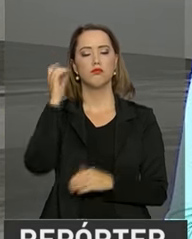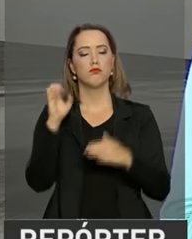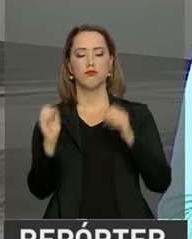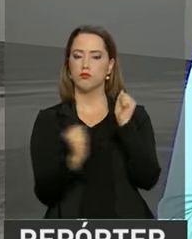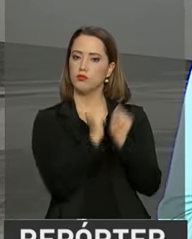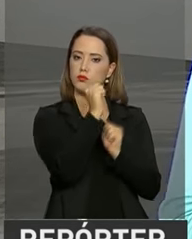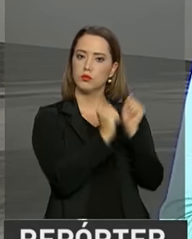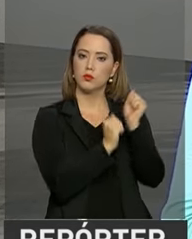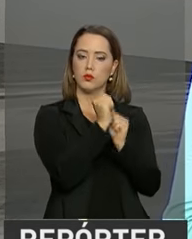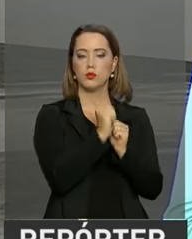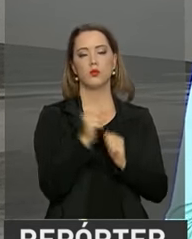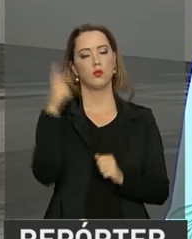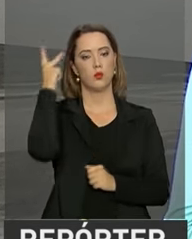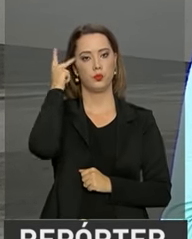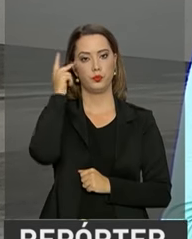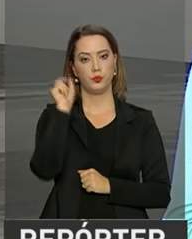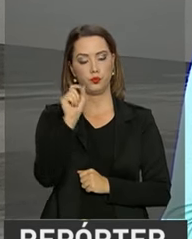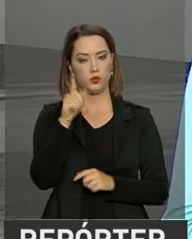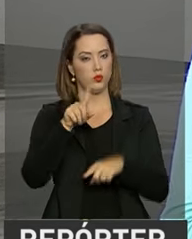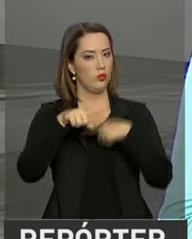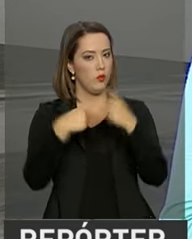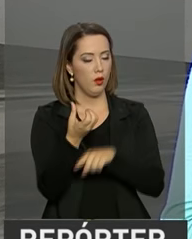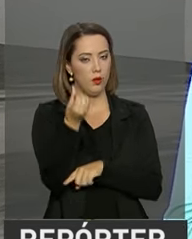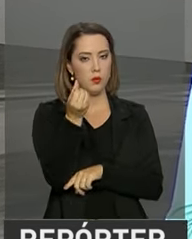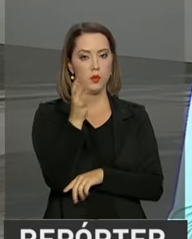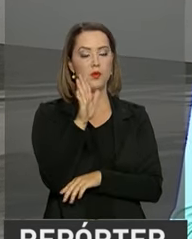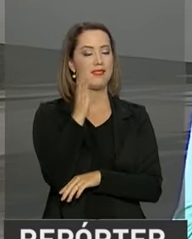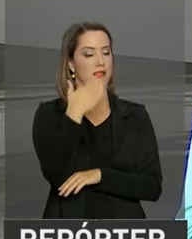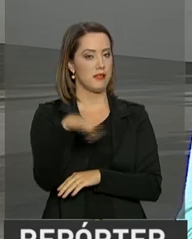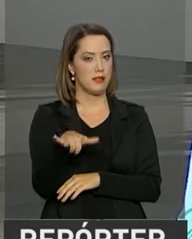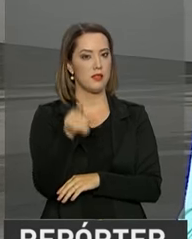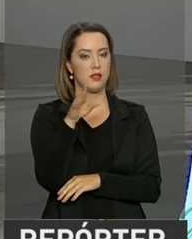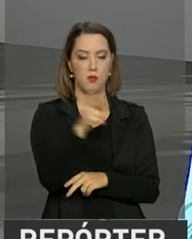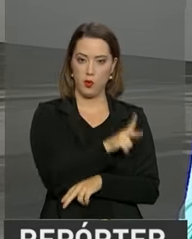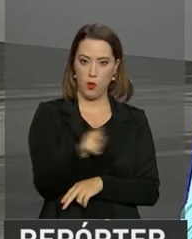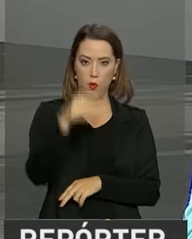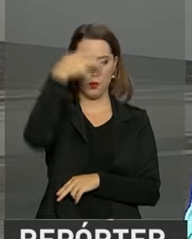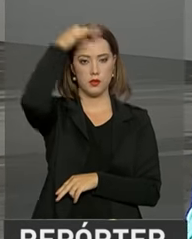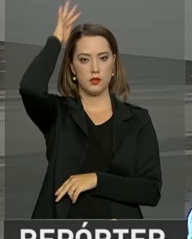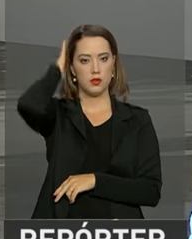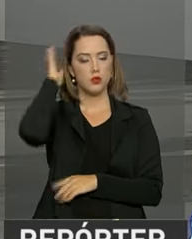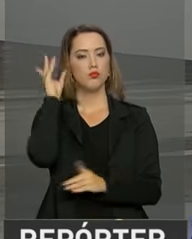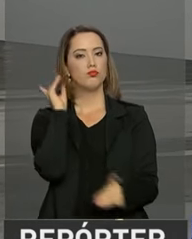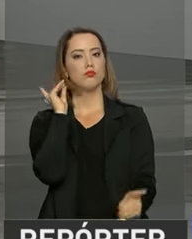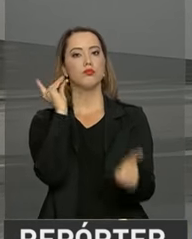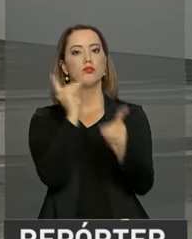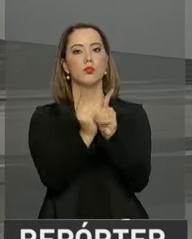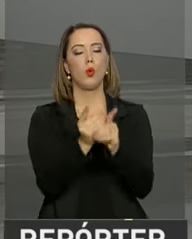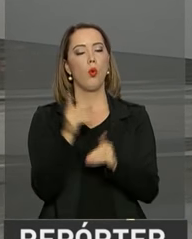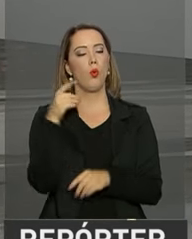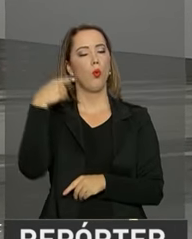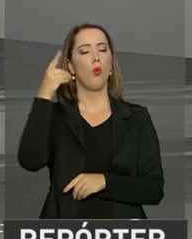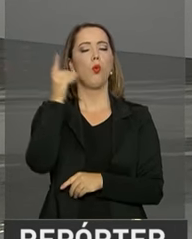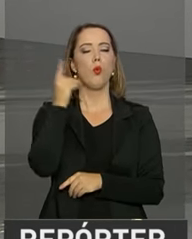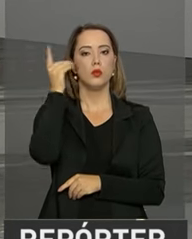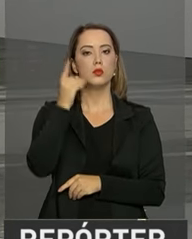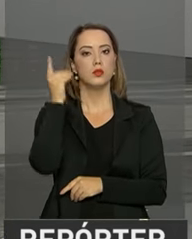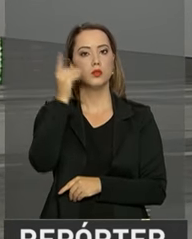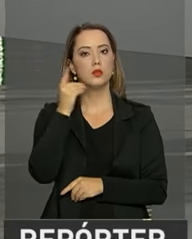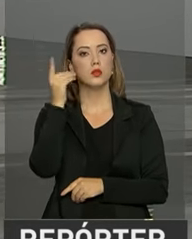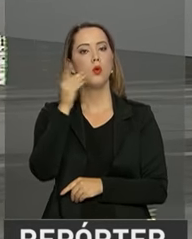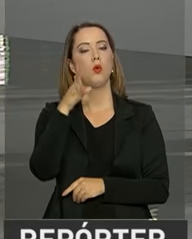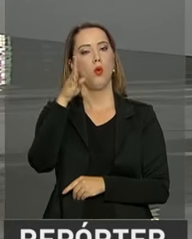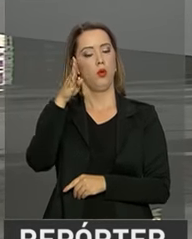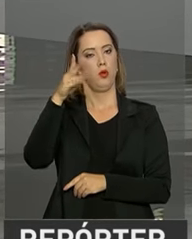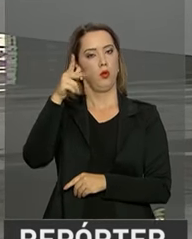Fiesp. No início da noite, às 18h30, o presidente em exercício se encontra com o deputado federal Sérgio Souza, do